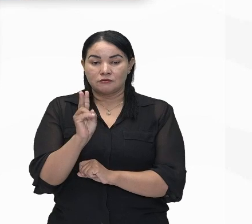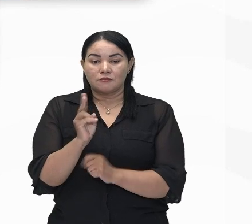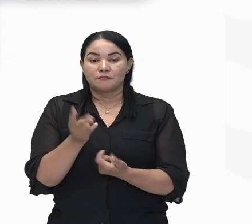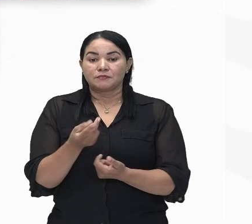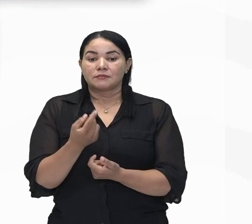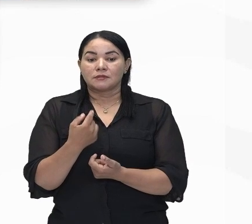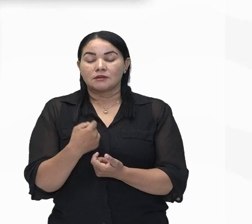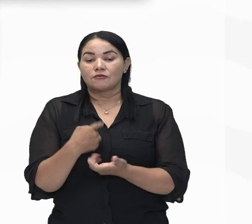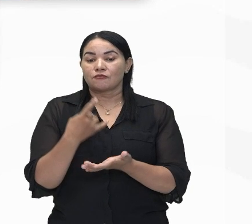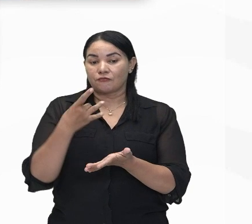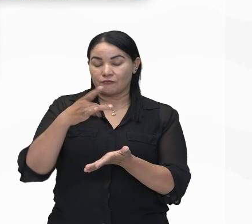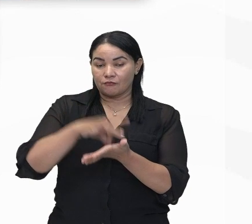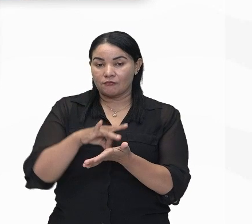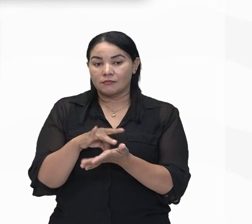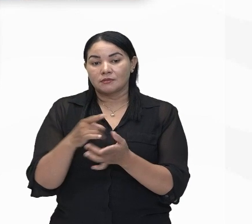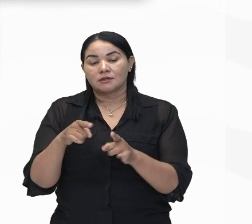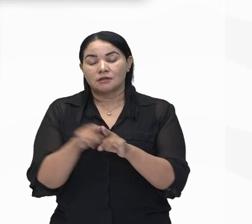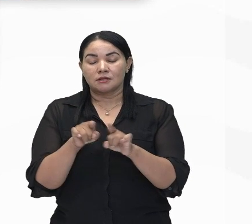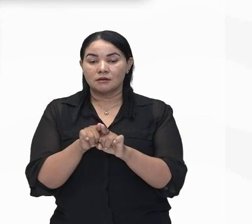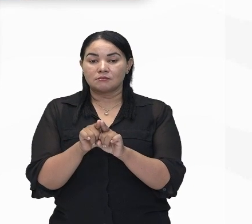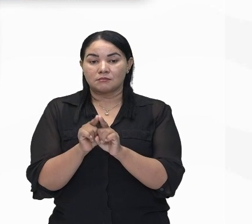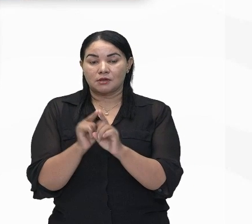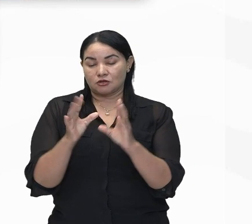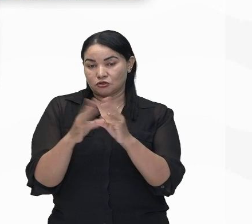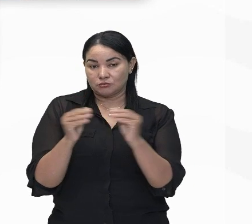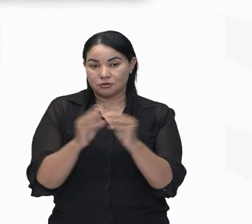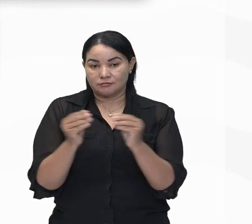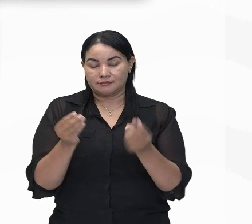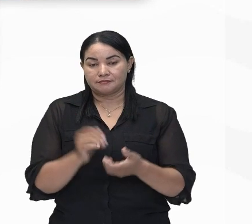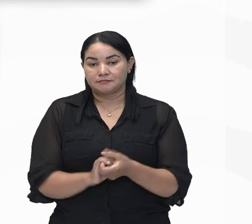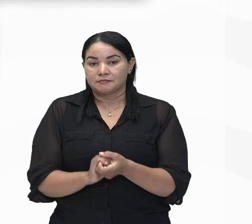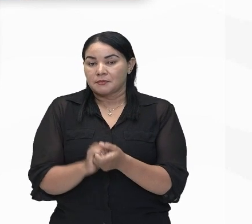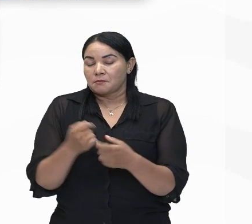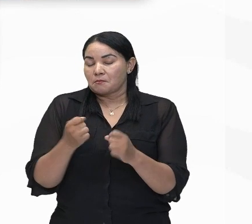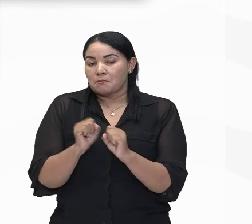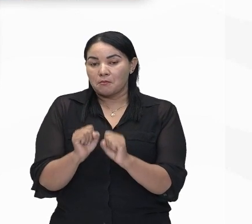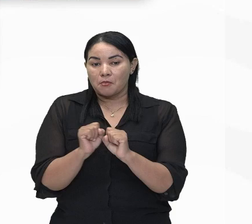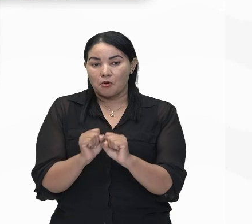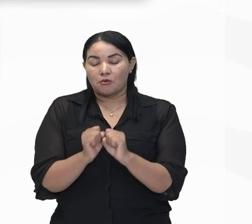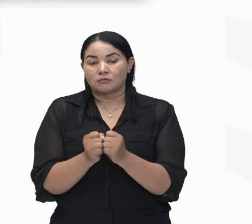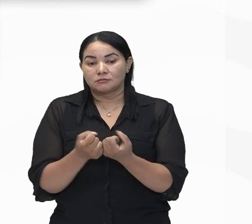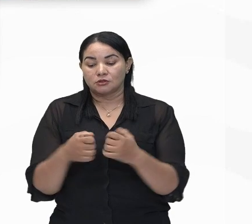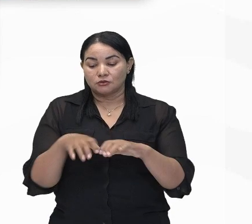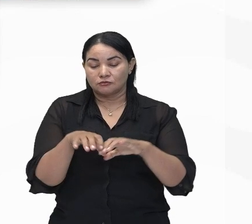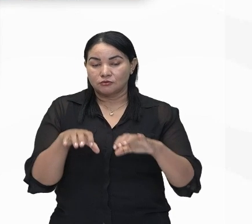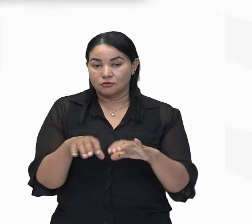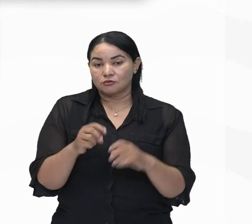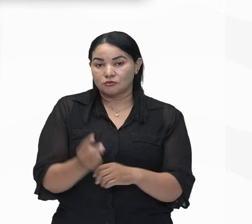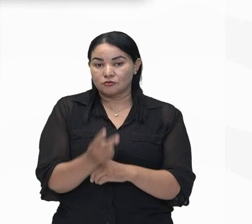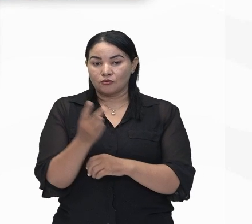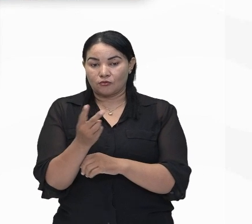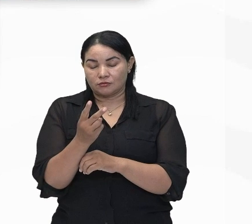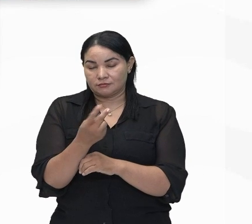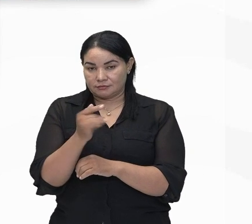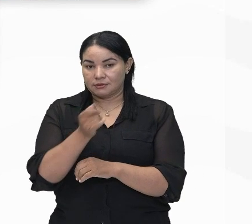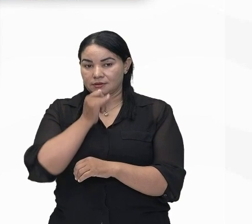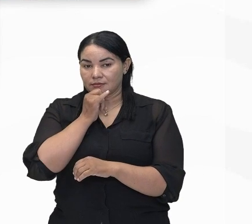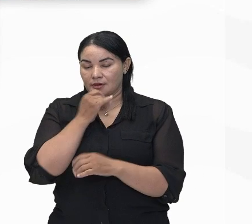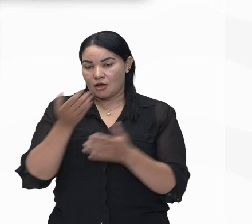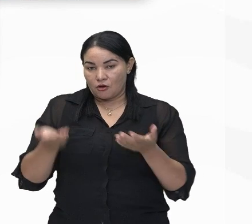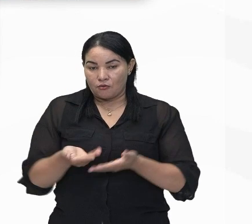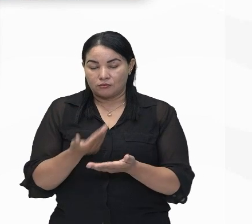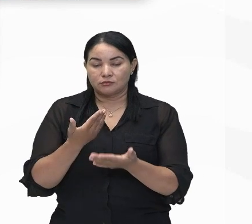os elementos da cultura, portanto, então, nós podemos dividir em duas partes aqui nesse nosso estudo.